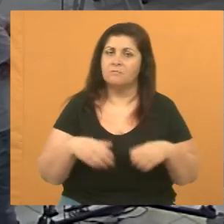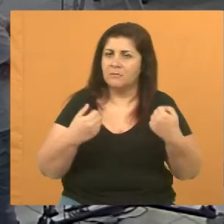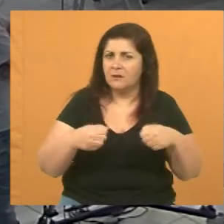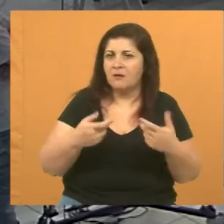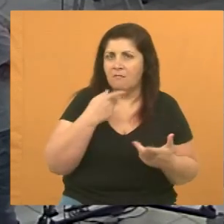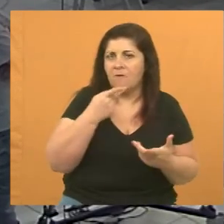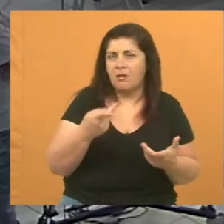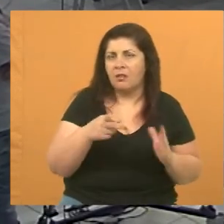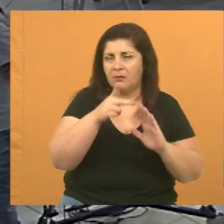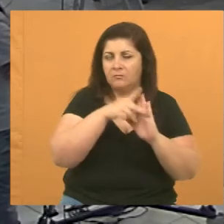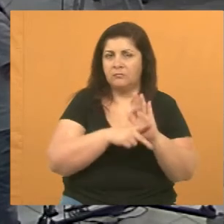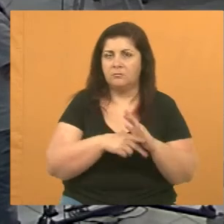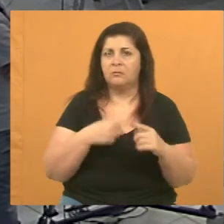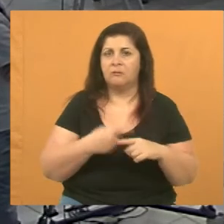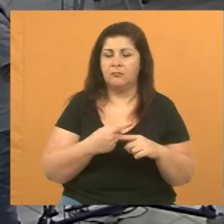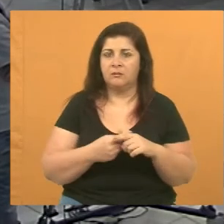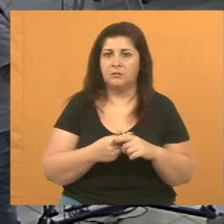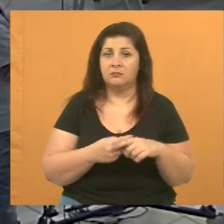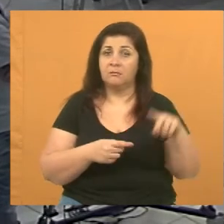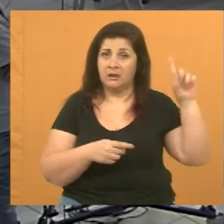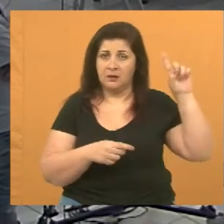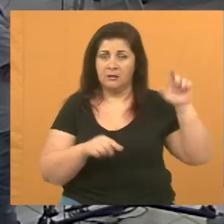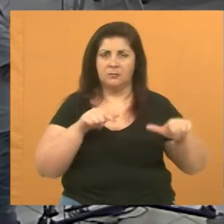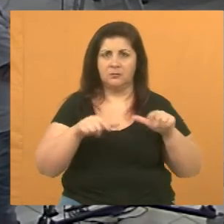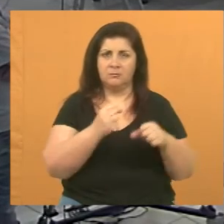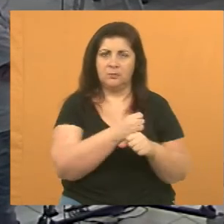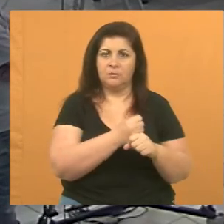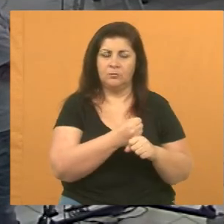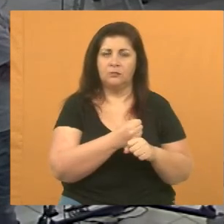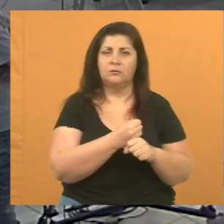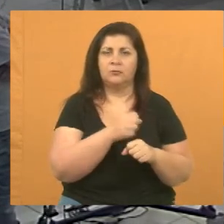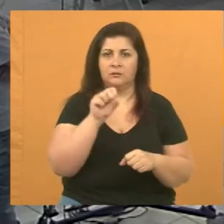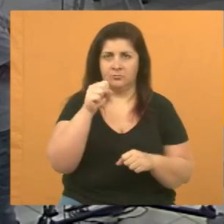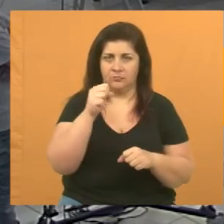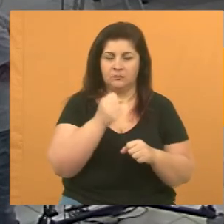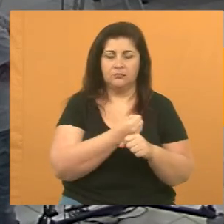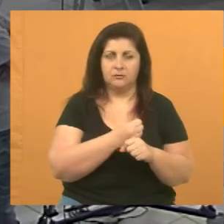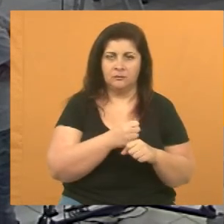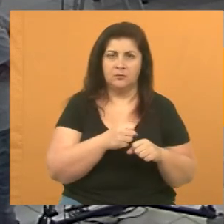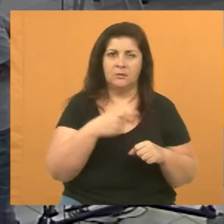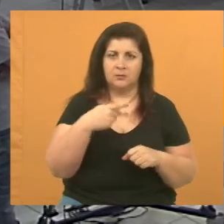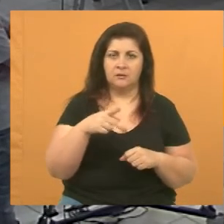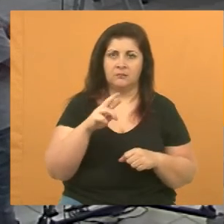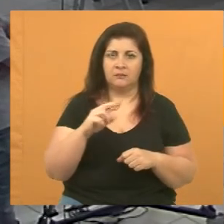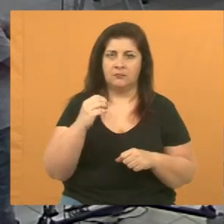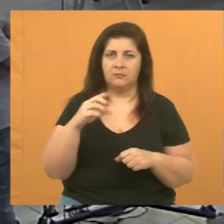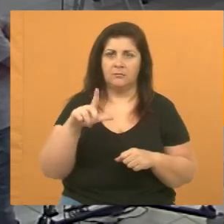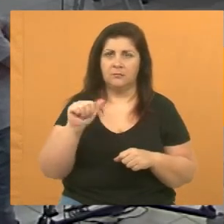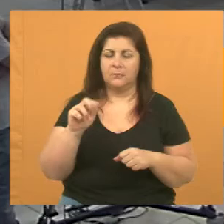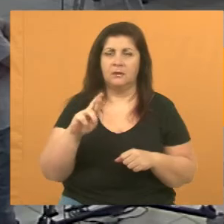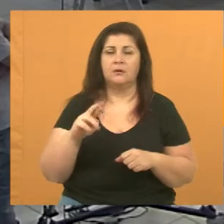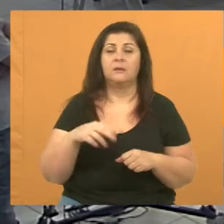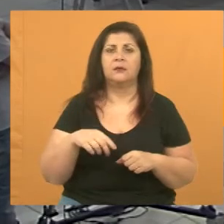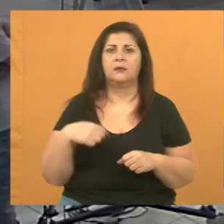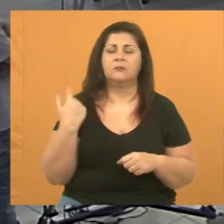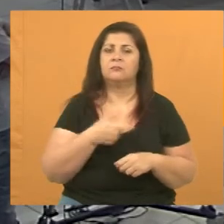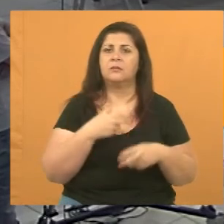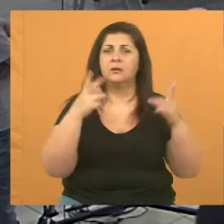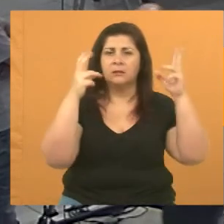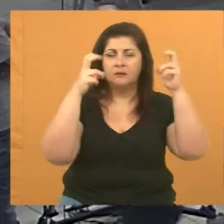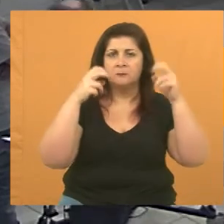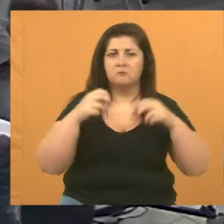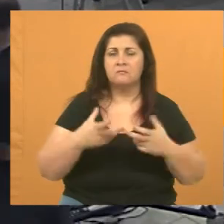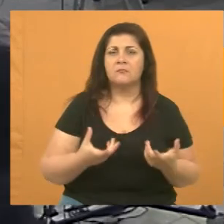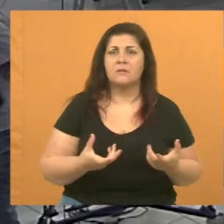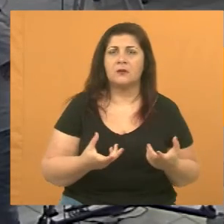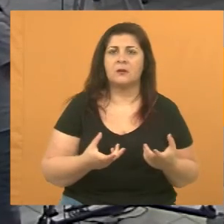mencionar desse projeto, porque eu trabalhei 8 anos na Fundação Prolar e a gente vê que é uma autarquia que ela